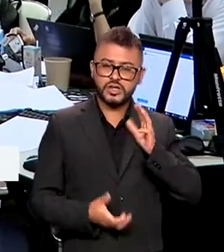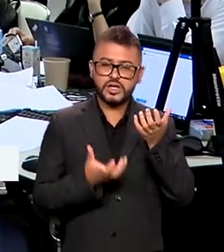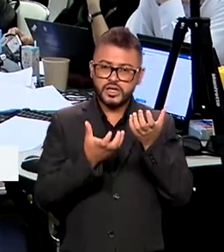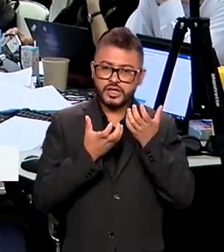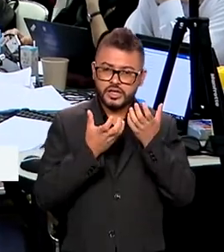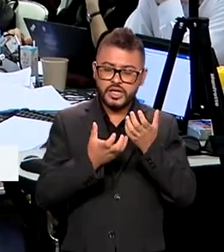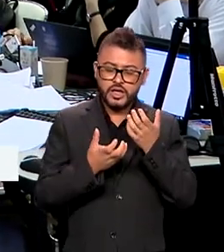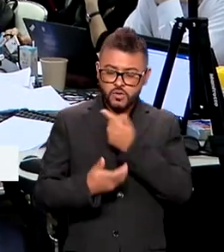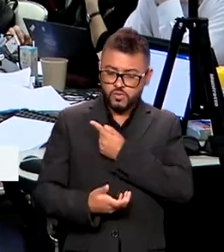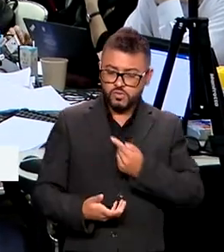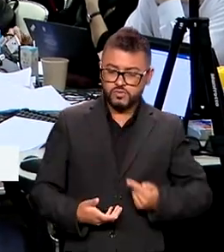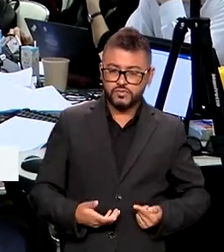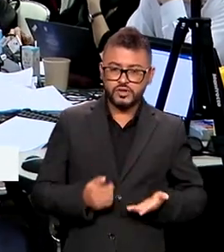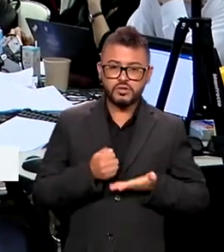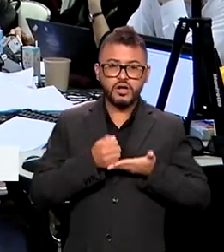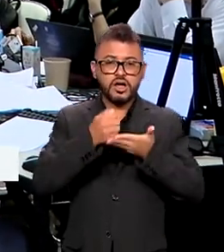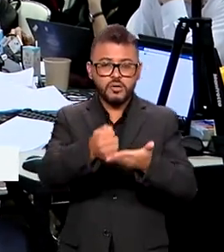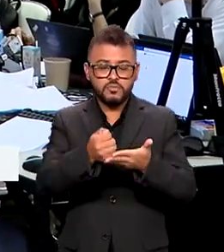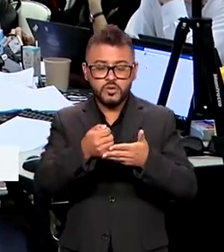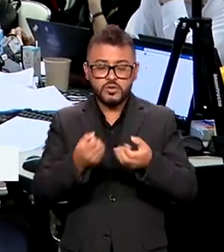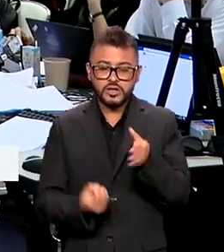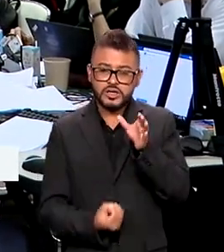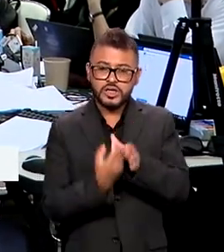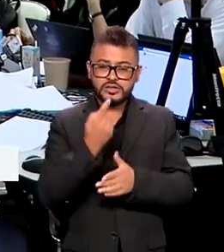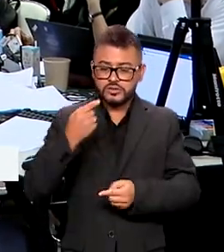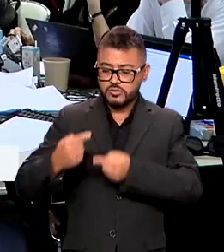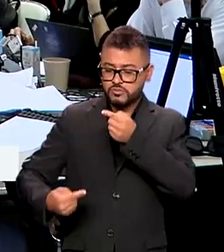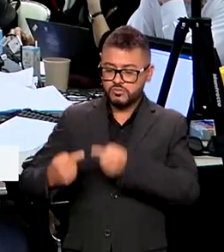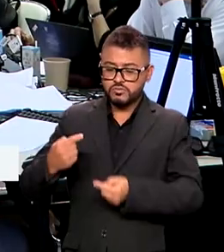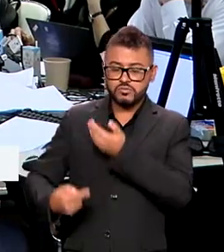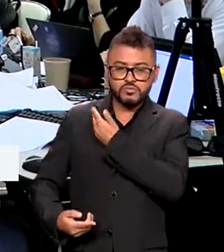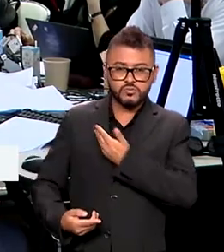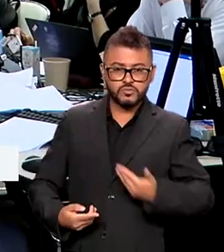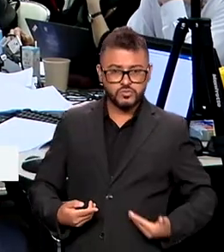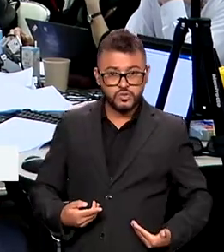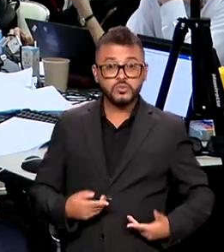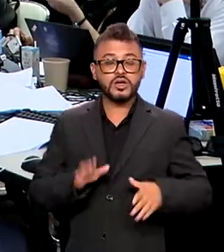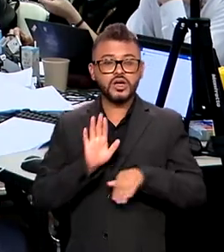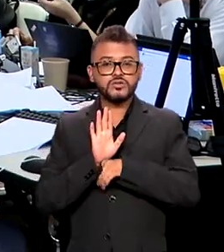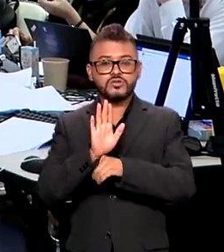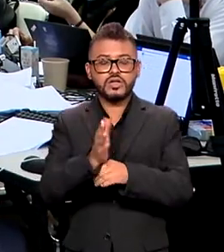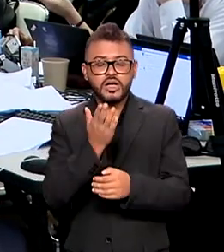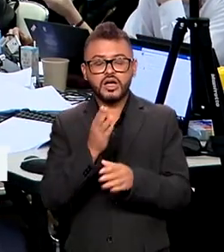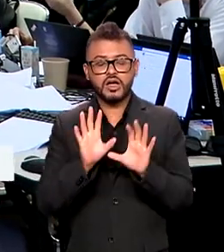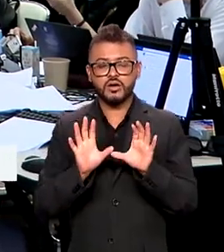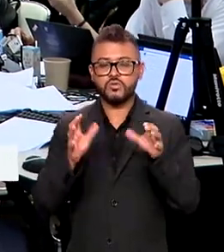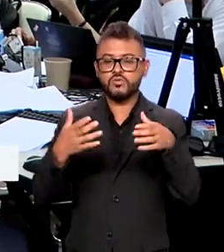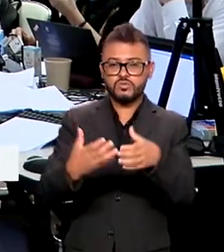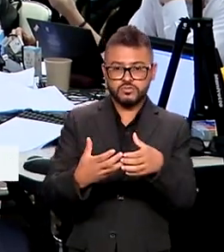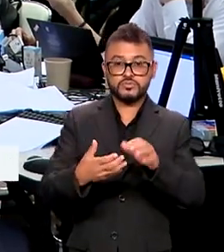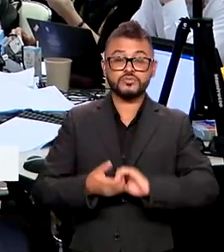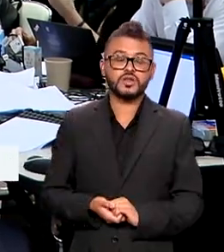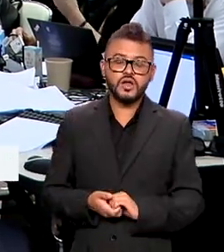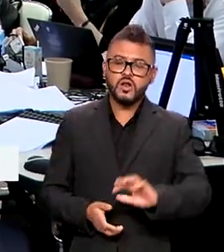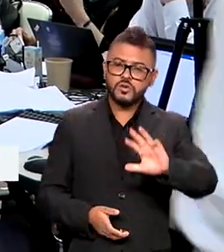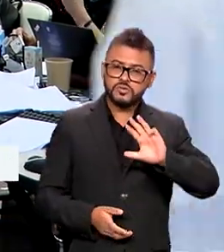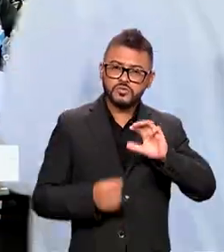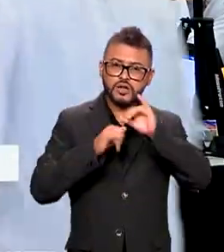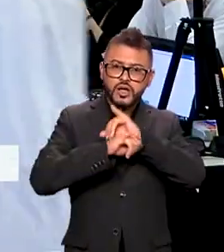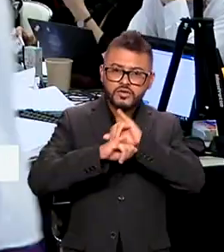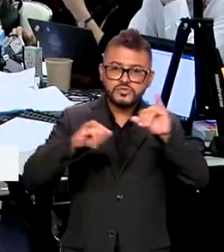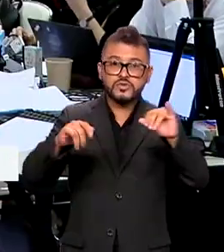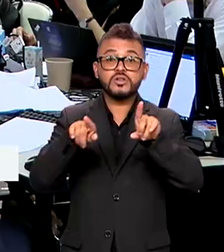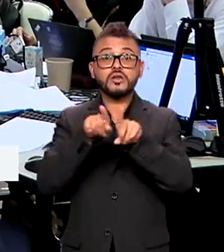Estado atue como indutor de políticas públicas que garantam direitos fundamentais e bem-estar coletivo. Lula também disse que